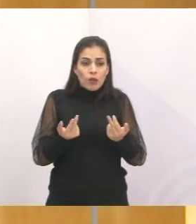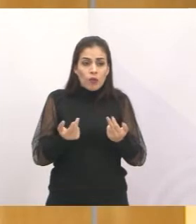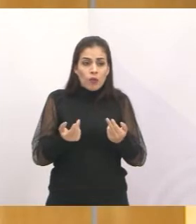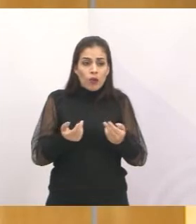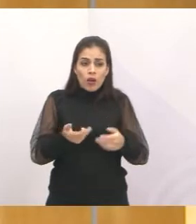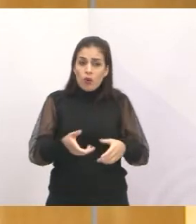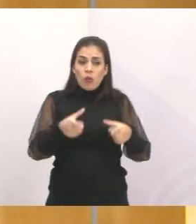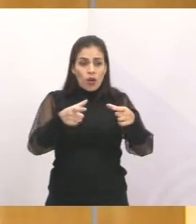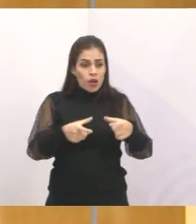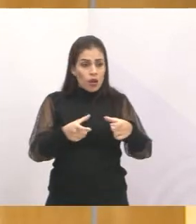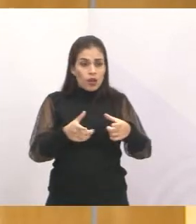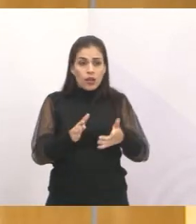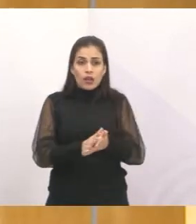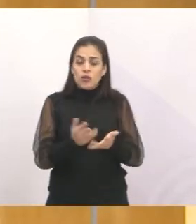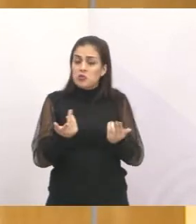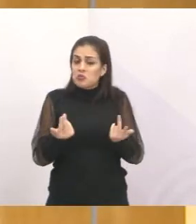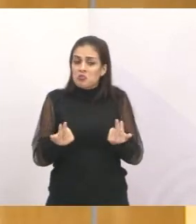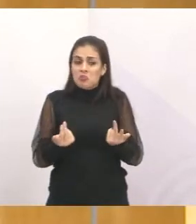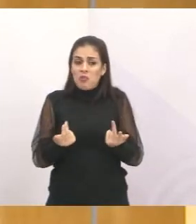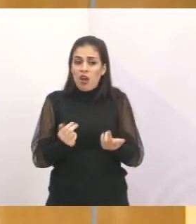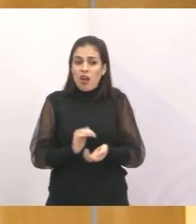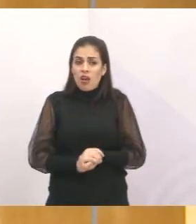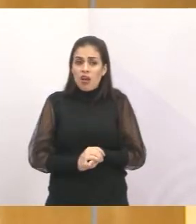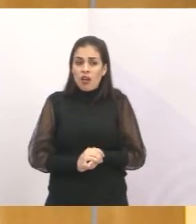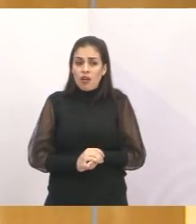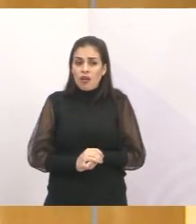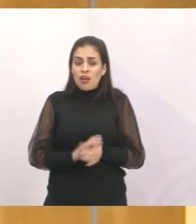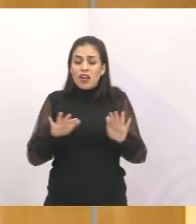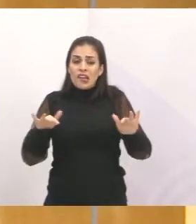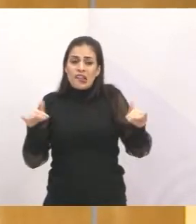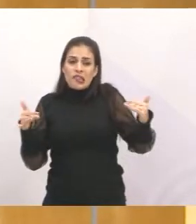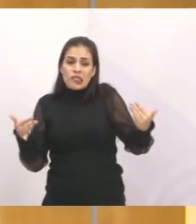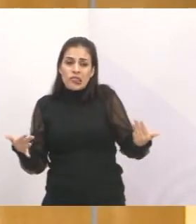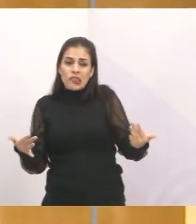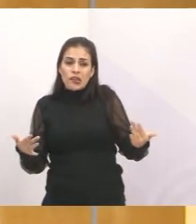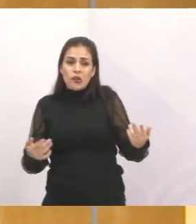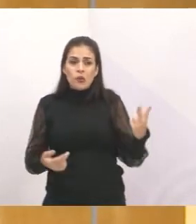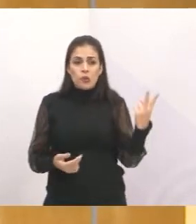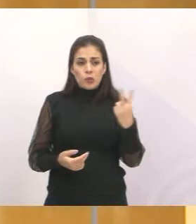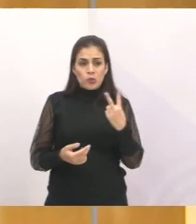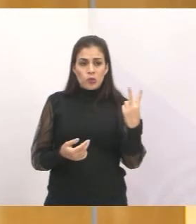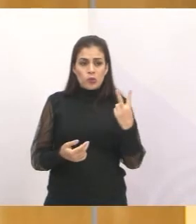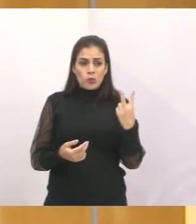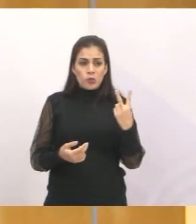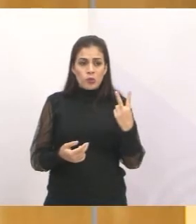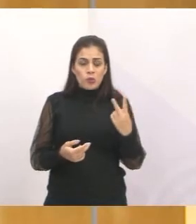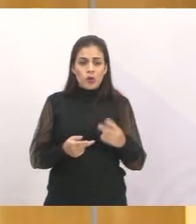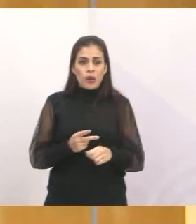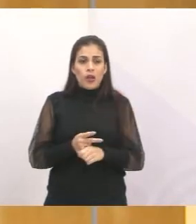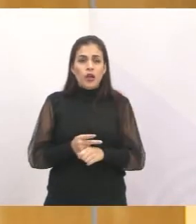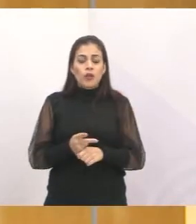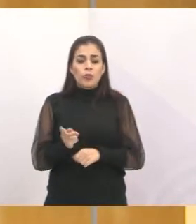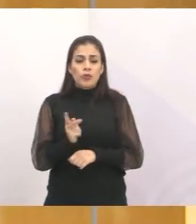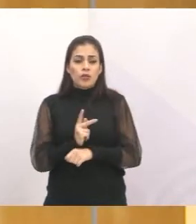iguais. Então, são dois cargos, o de procurador e o do fiscal.